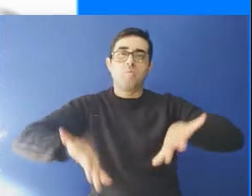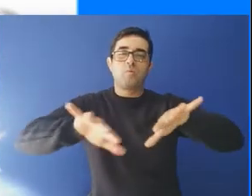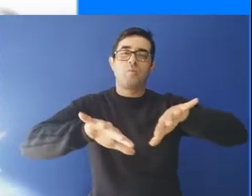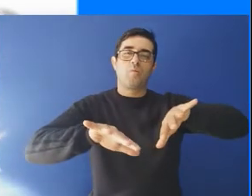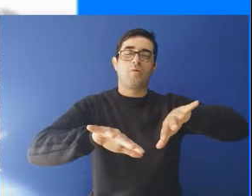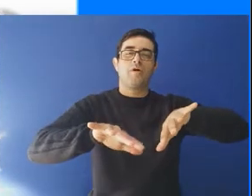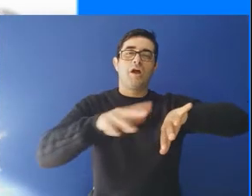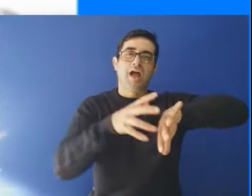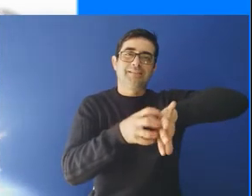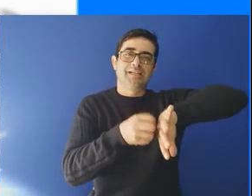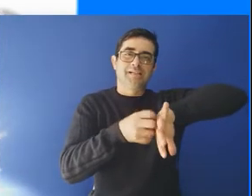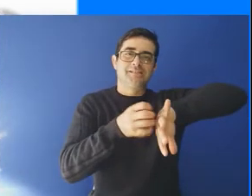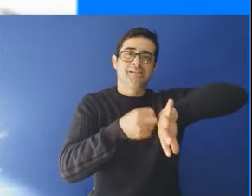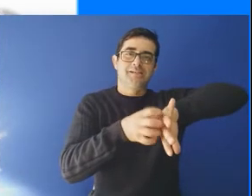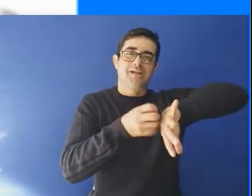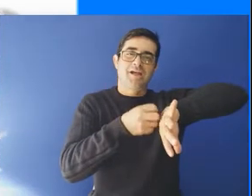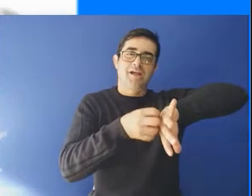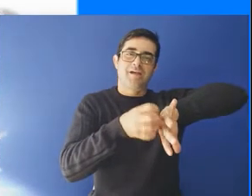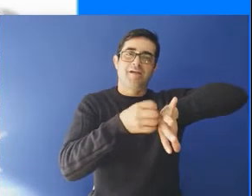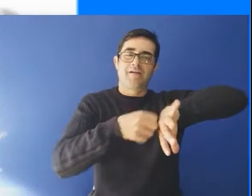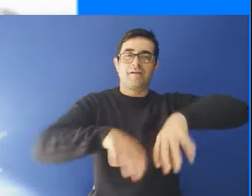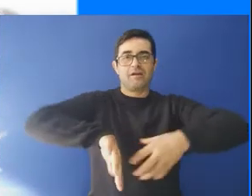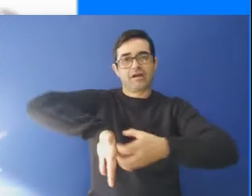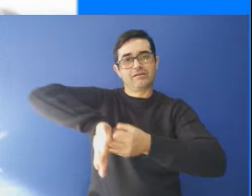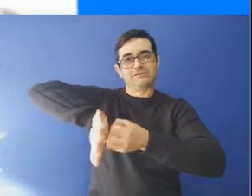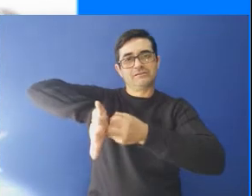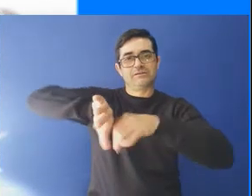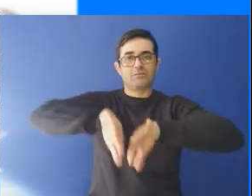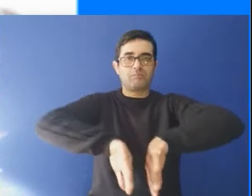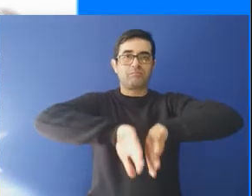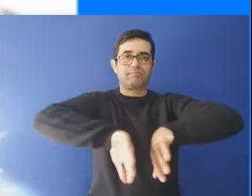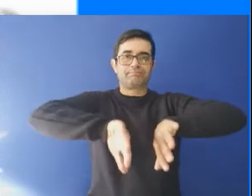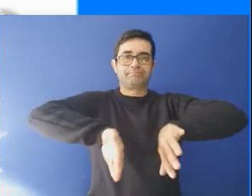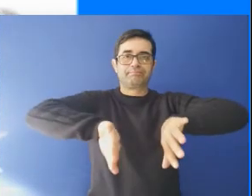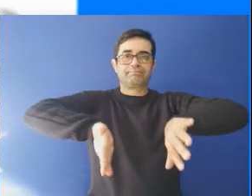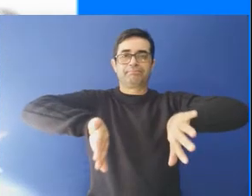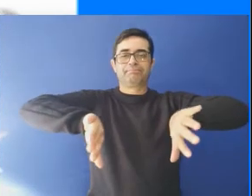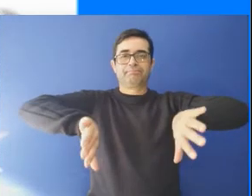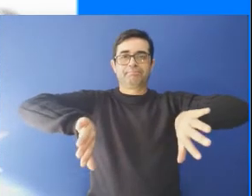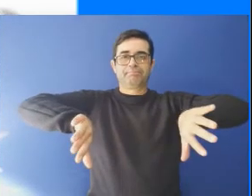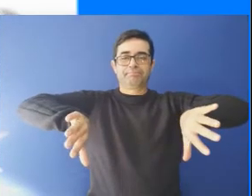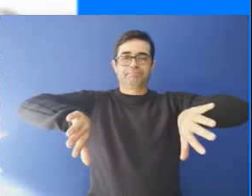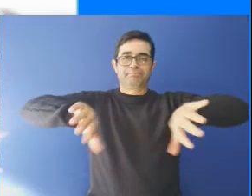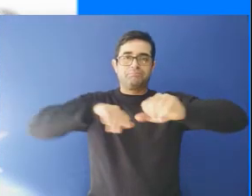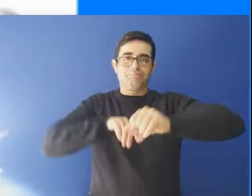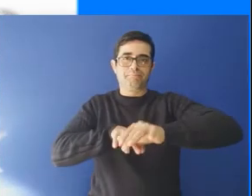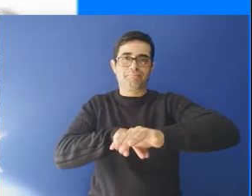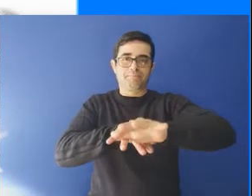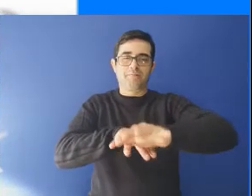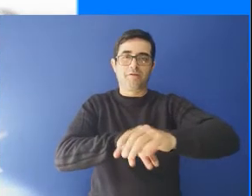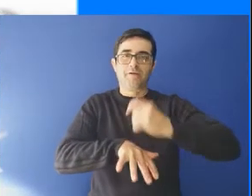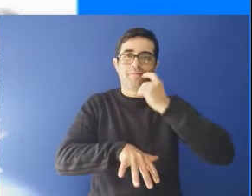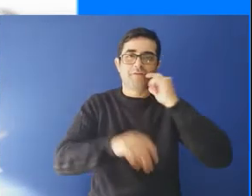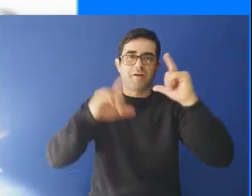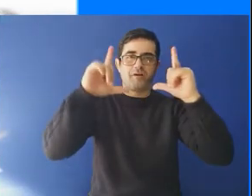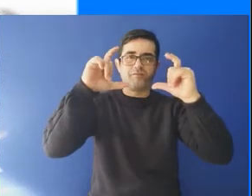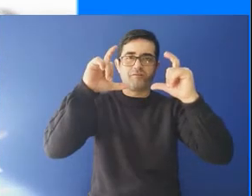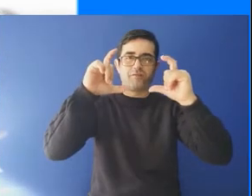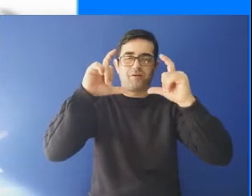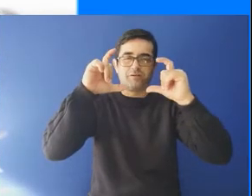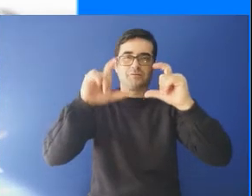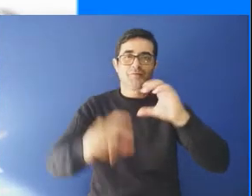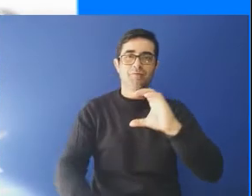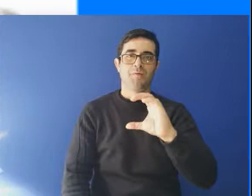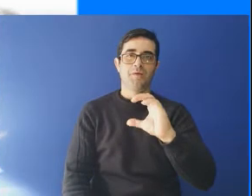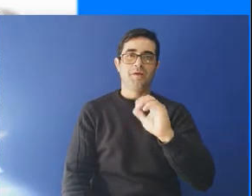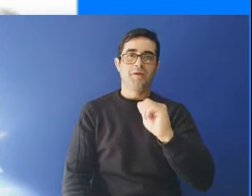passagem contínua de um rio vá escavando esse relevo e vá formando essas estruturas, né?